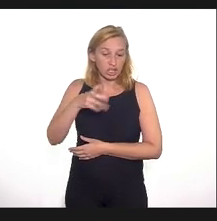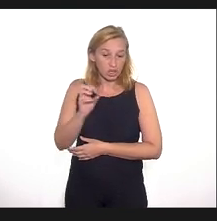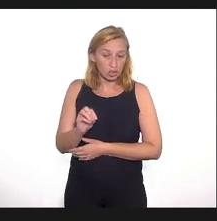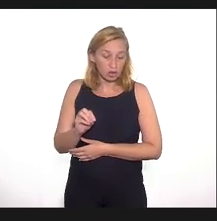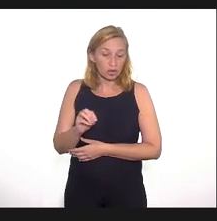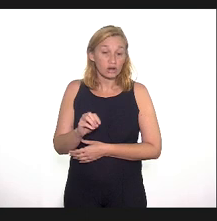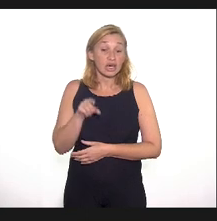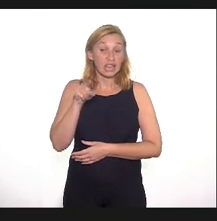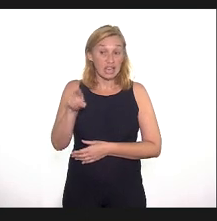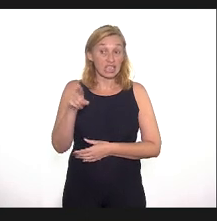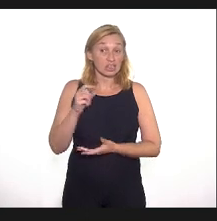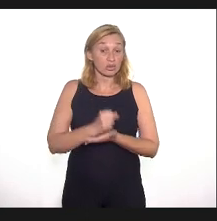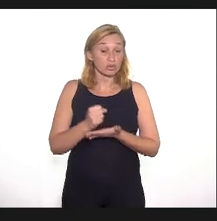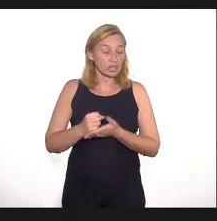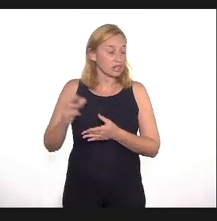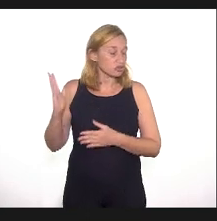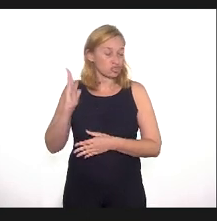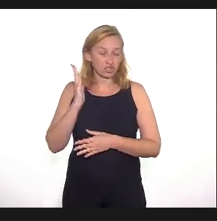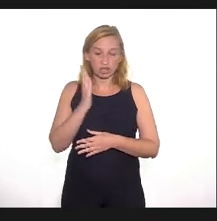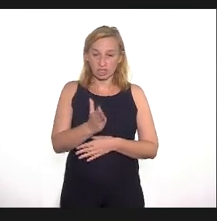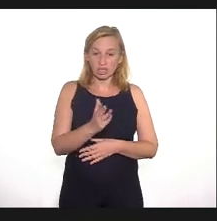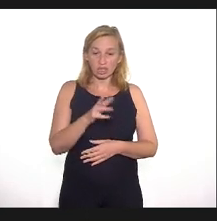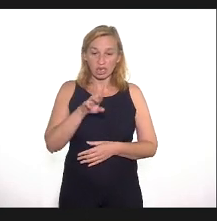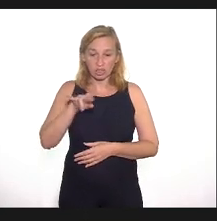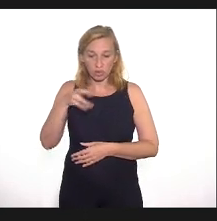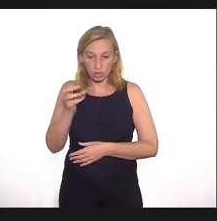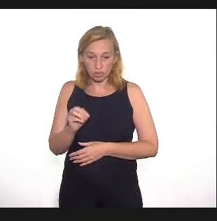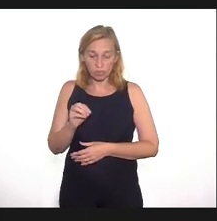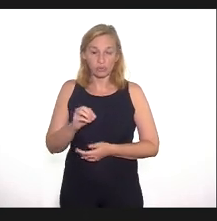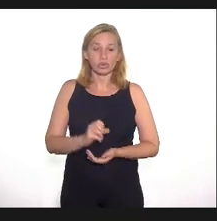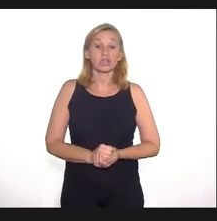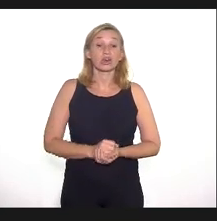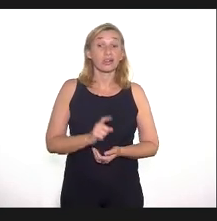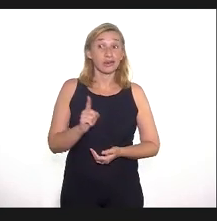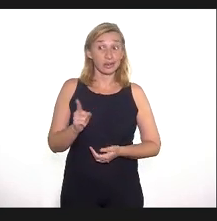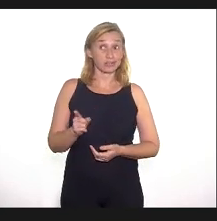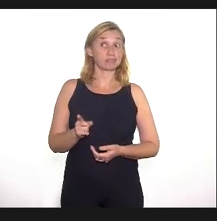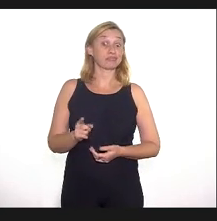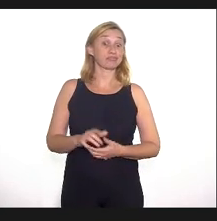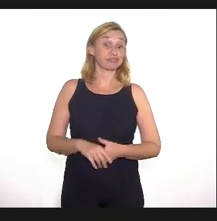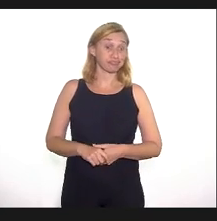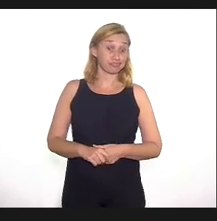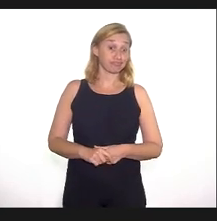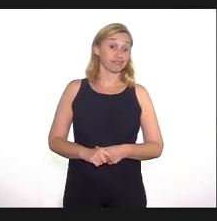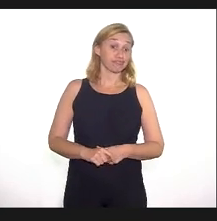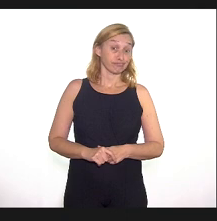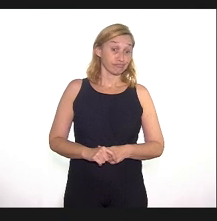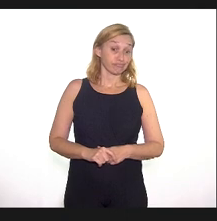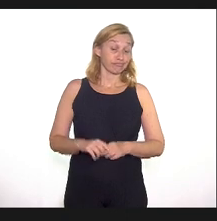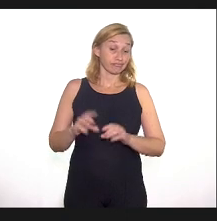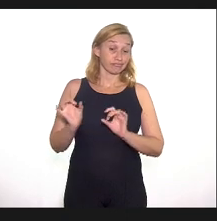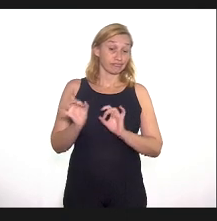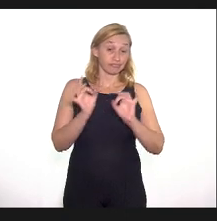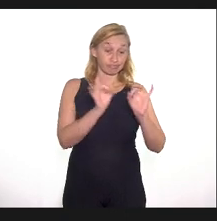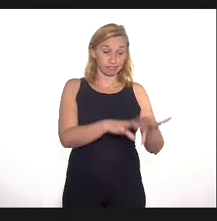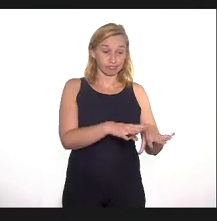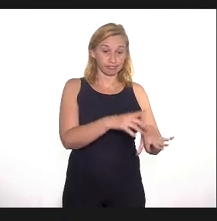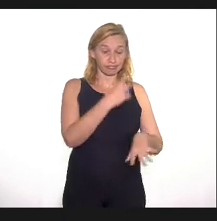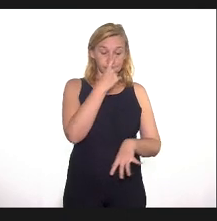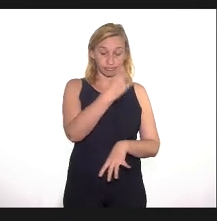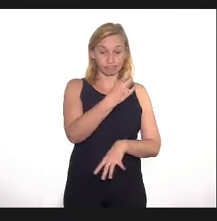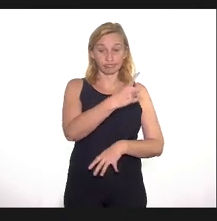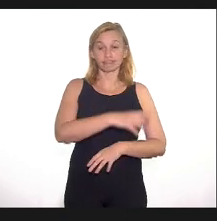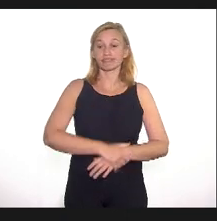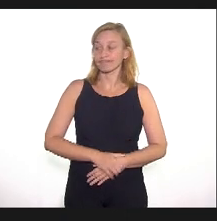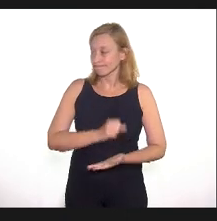que são feitos diretamente com a reitoria da Unirio é que está sendo jogados no lixo,